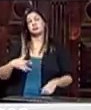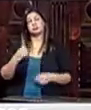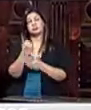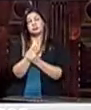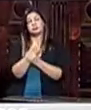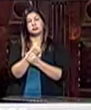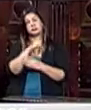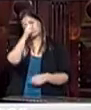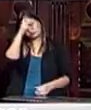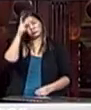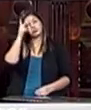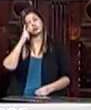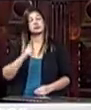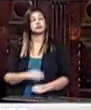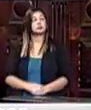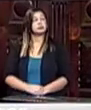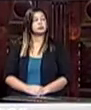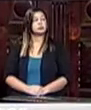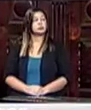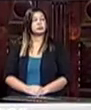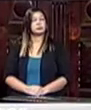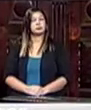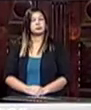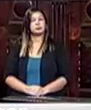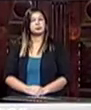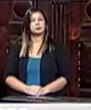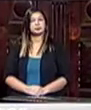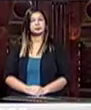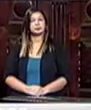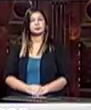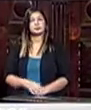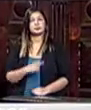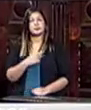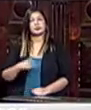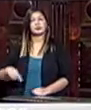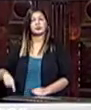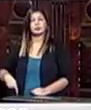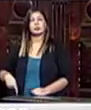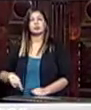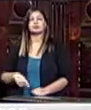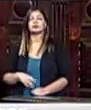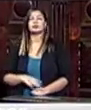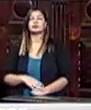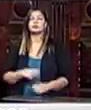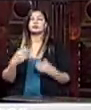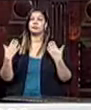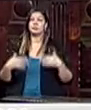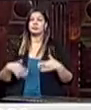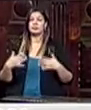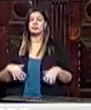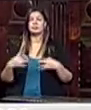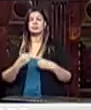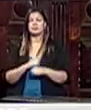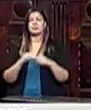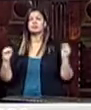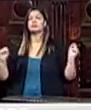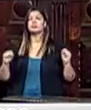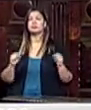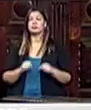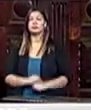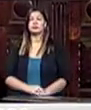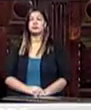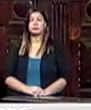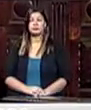pública fazendo água. Vou concluir. Conclua, senhor. E aí, senhora presidente, o desespero é muito grande e a reação há de ser muito